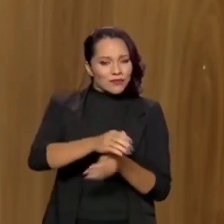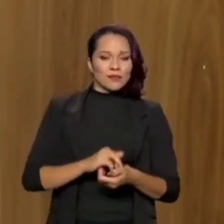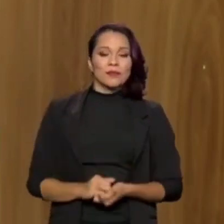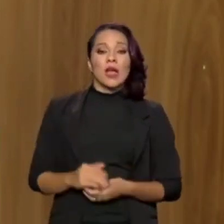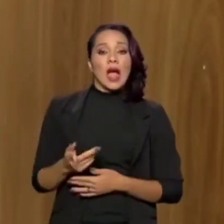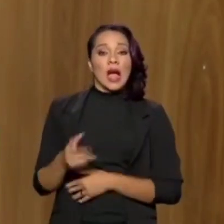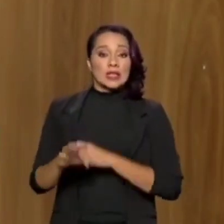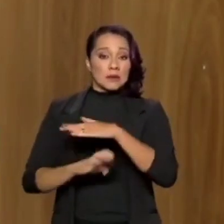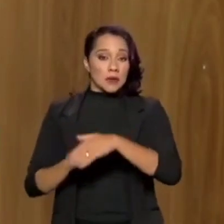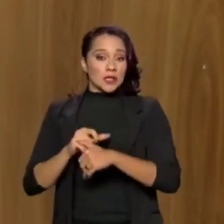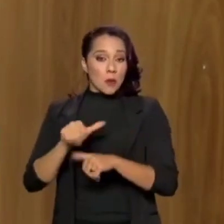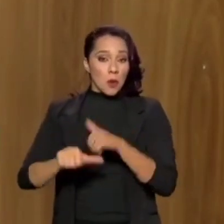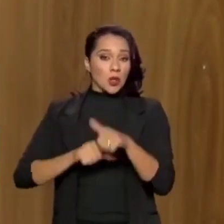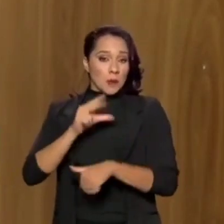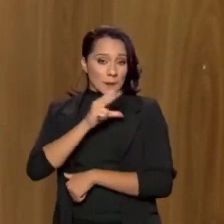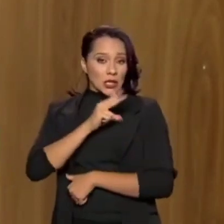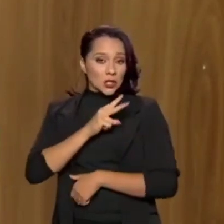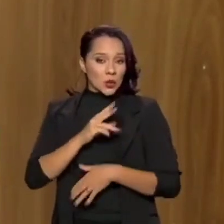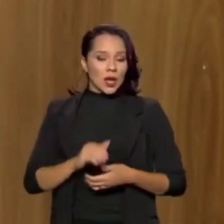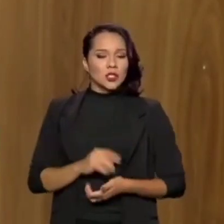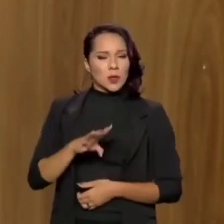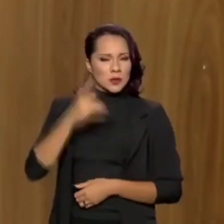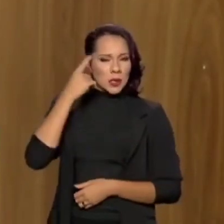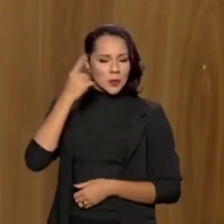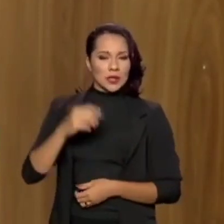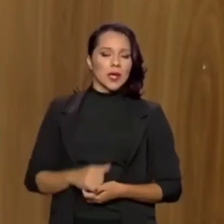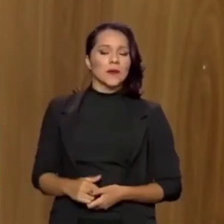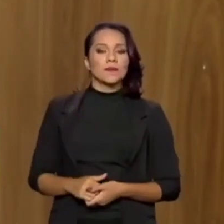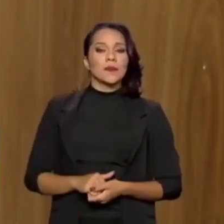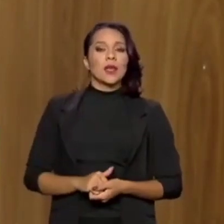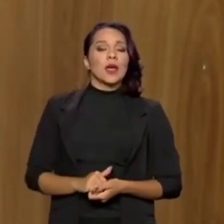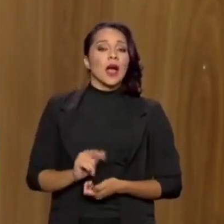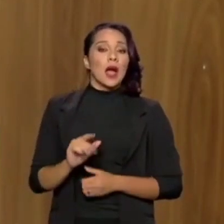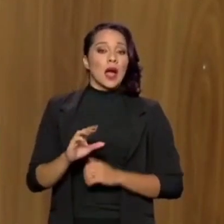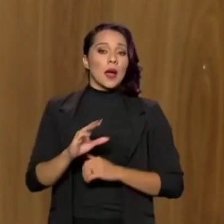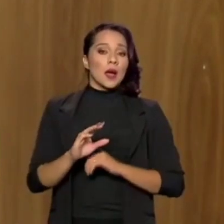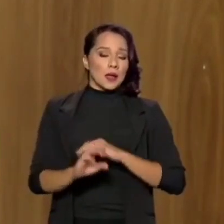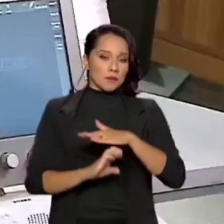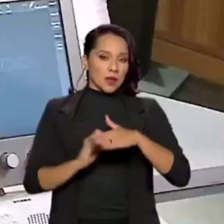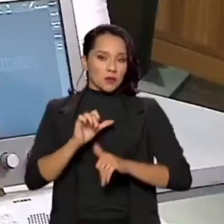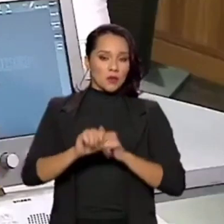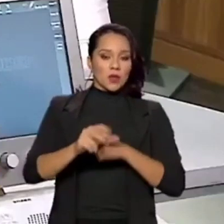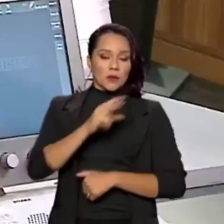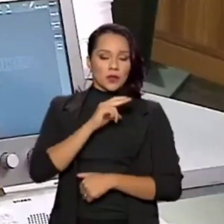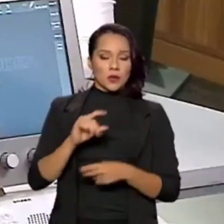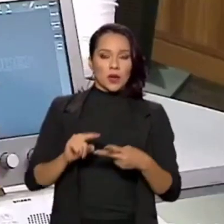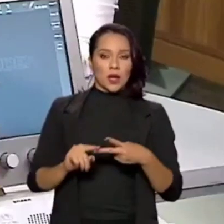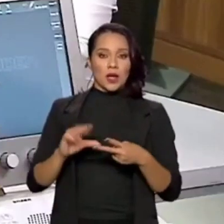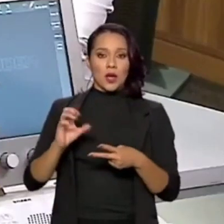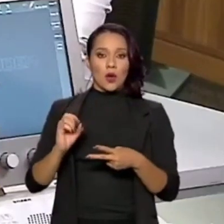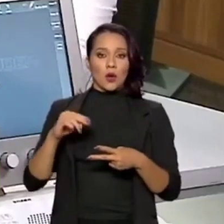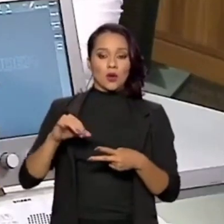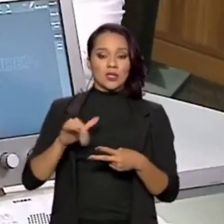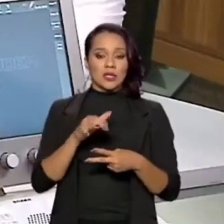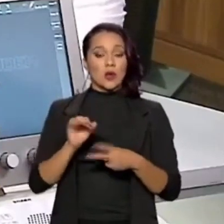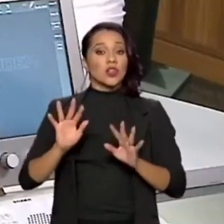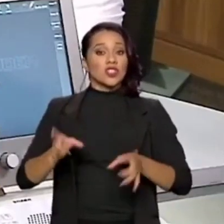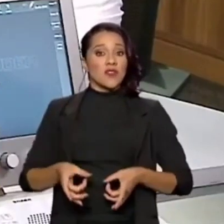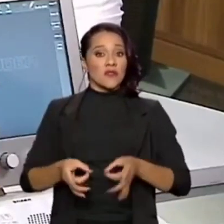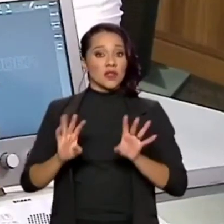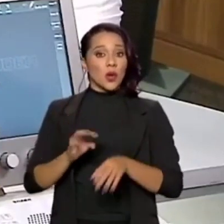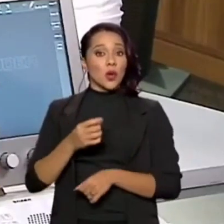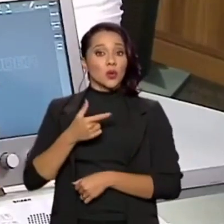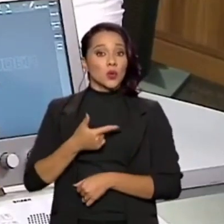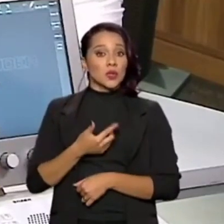As privatizações, para você ter uma ideia, as privatizações e concessões, nós já vendemos